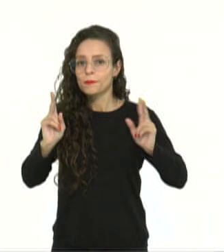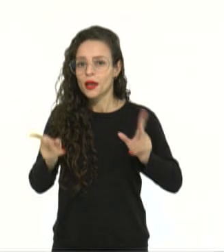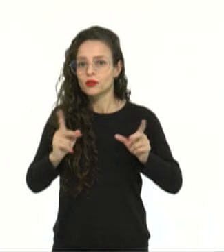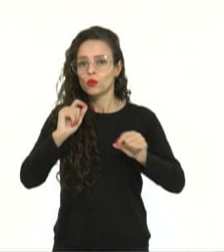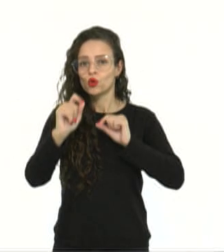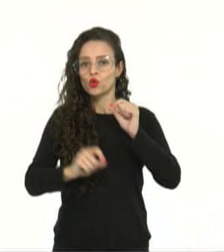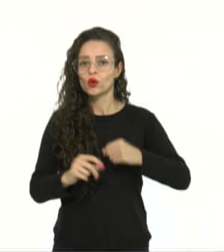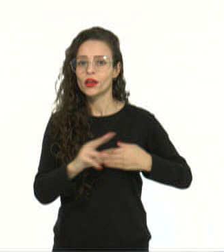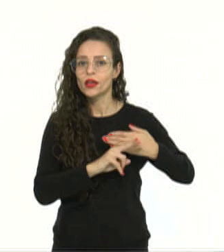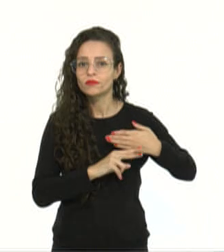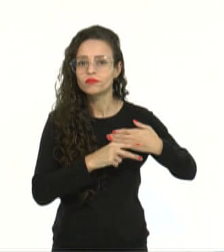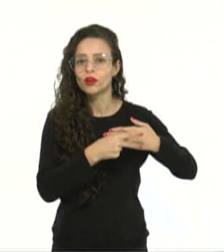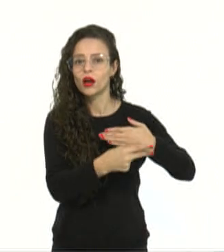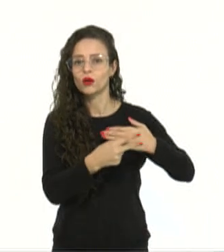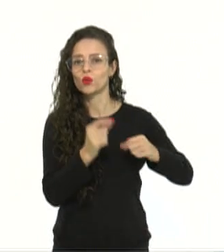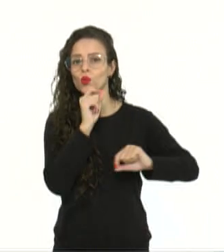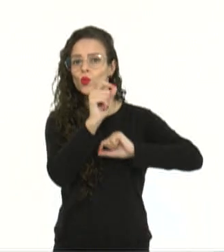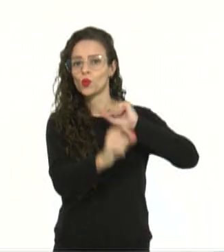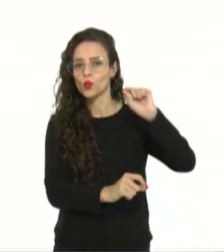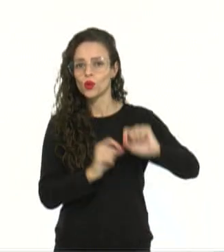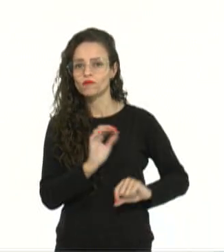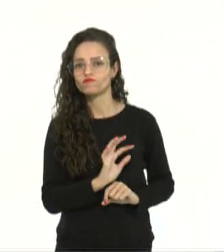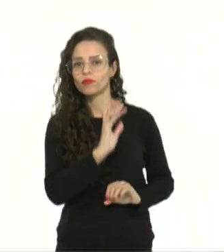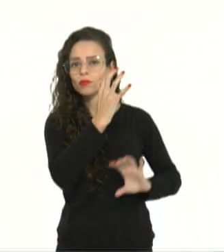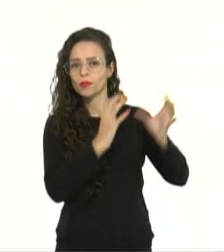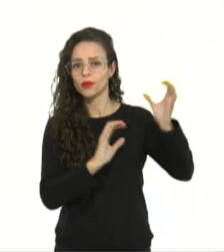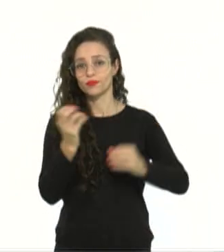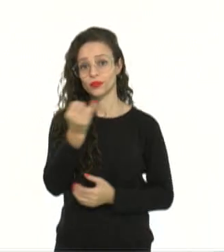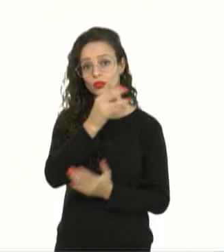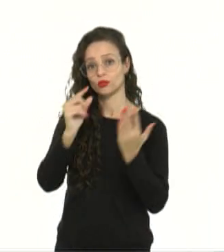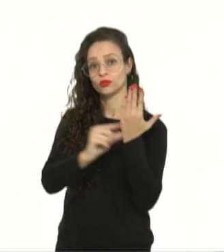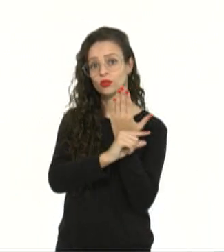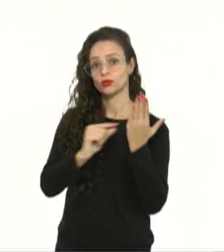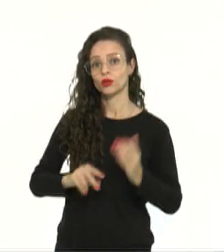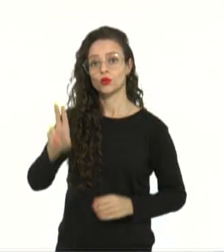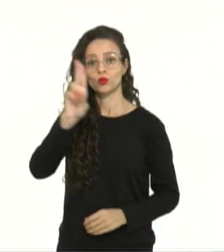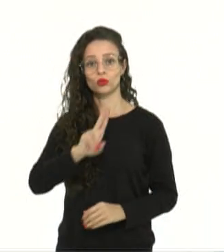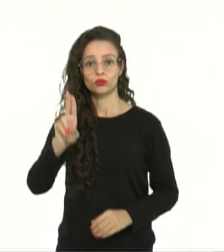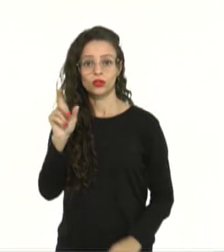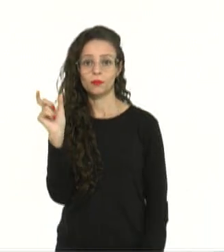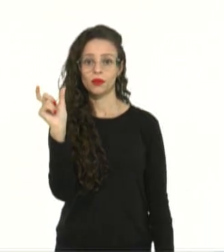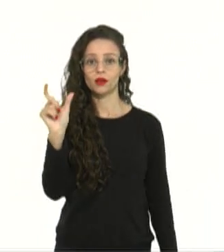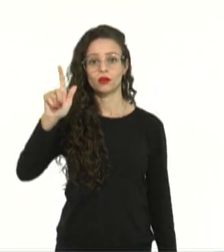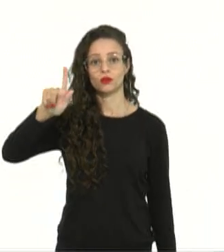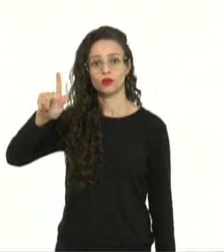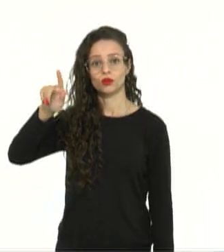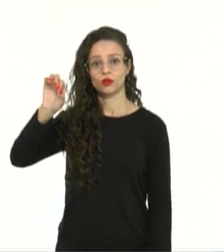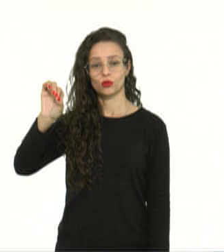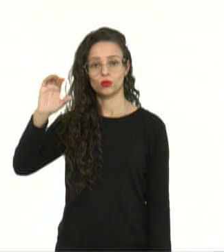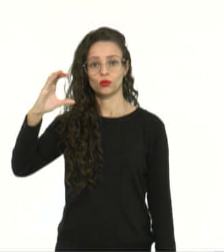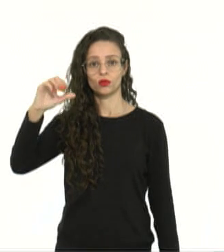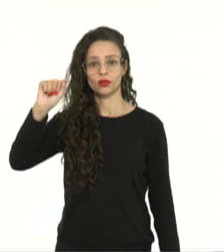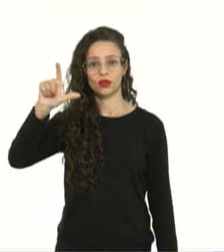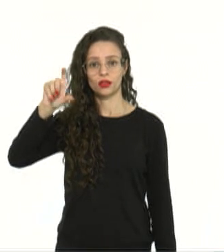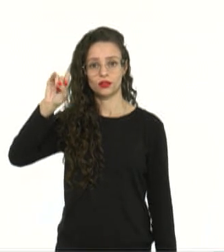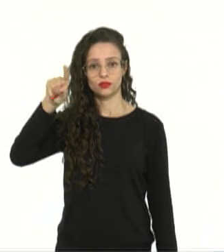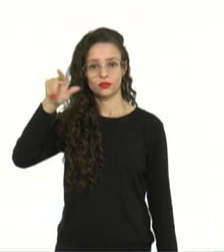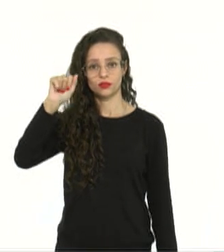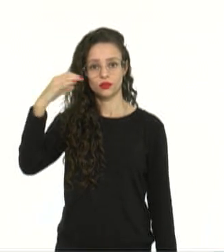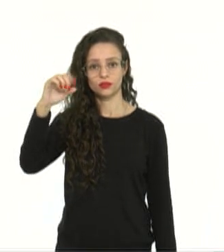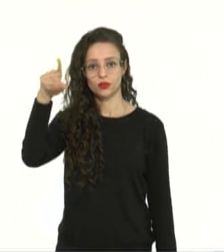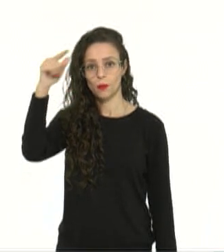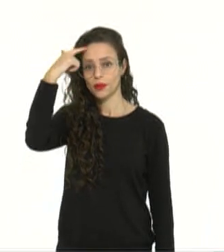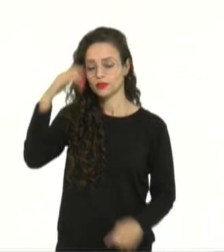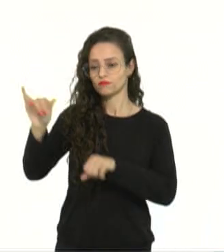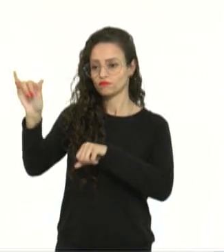nas causas e nos efeitos, alguns autores e autoras começaram a usar o termo glocalização para pensar em como se articulam